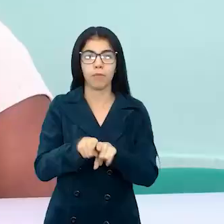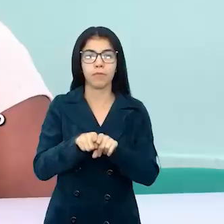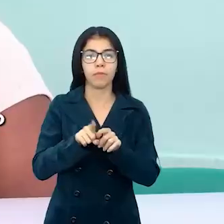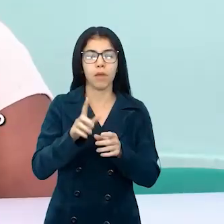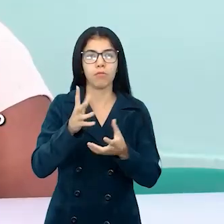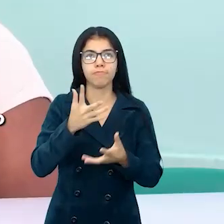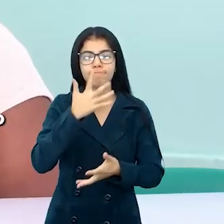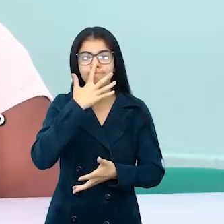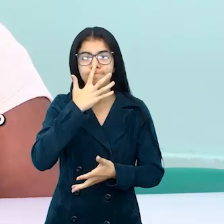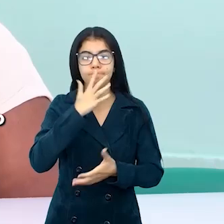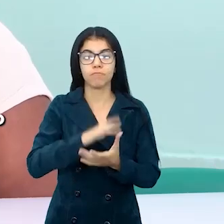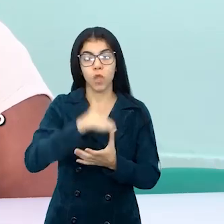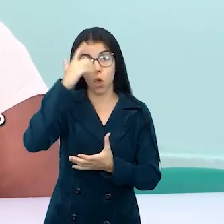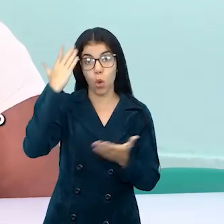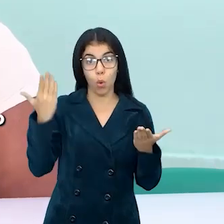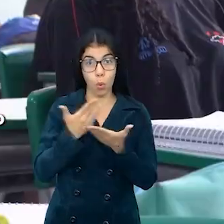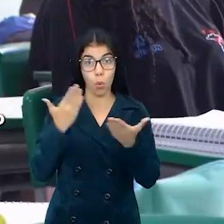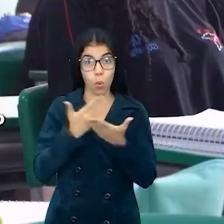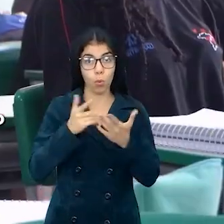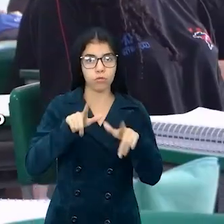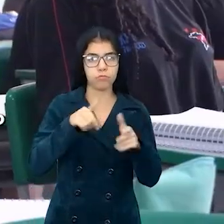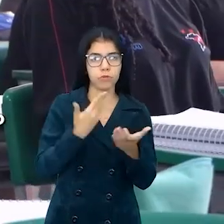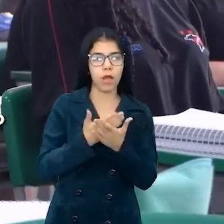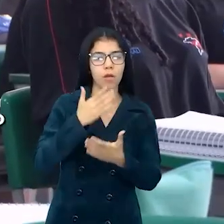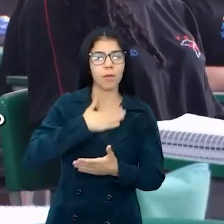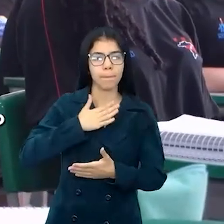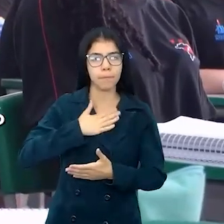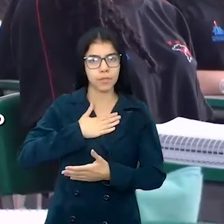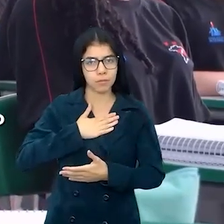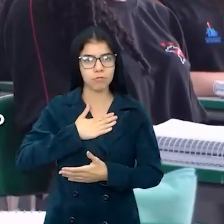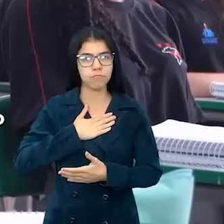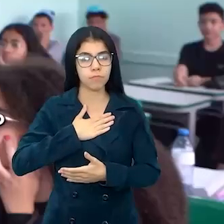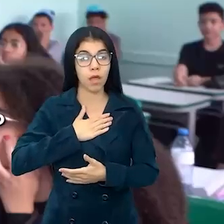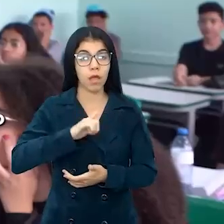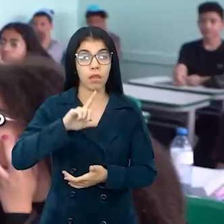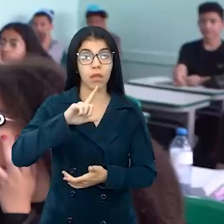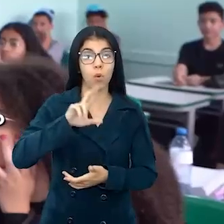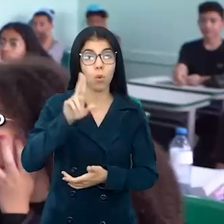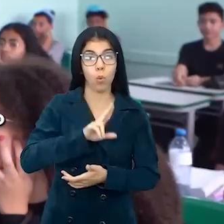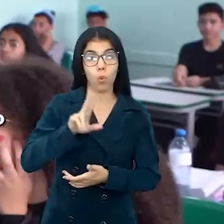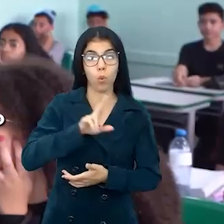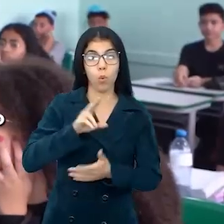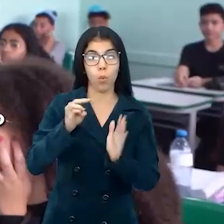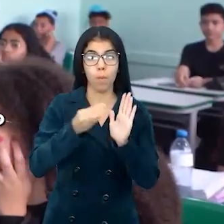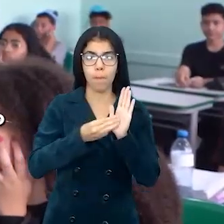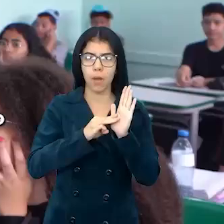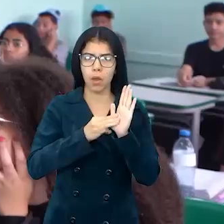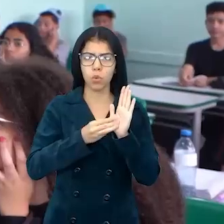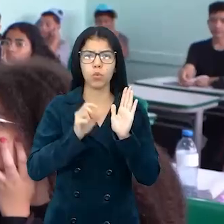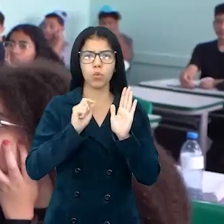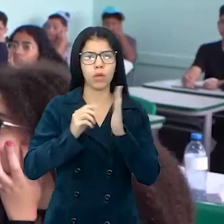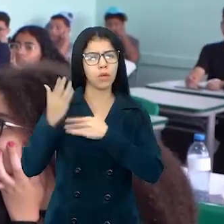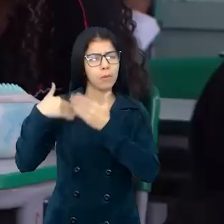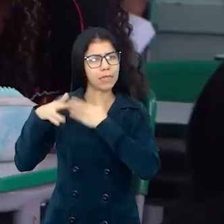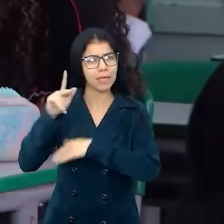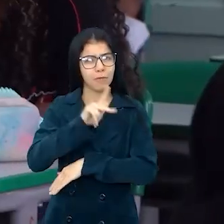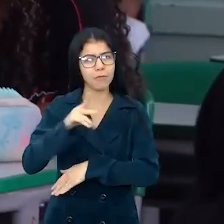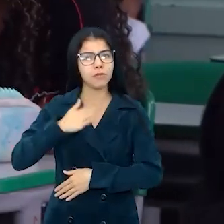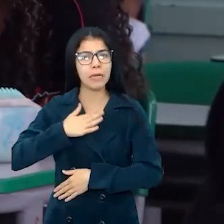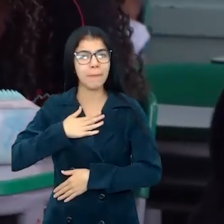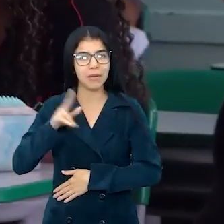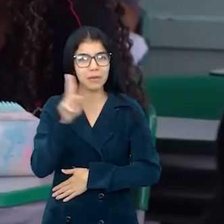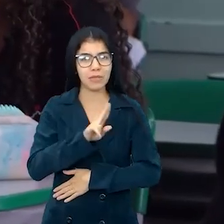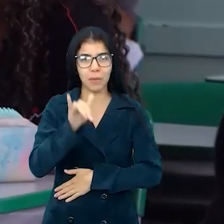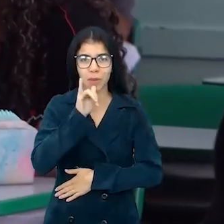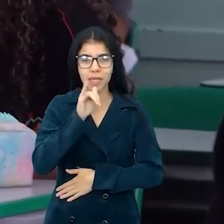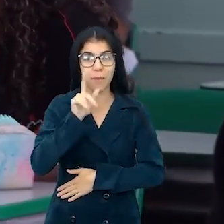inspiração. Hoje, nas minhas aulas, eu utilizo um método que as minhas professoras utilizavam, que é de